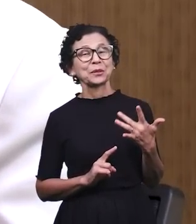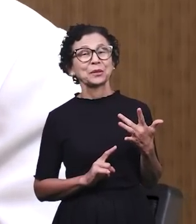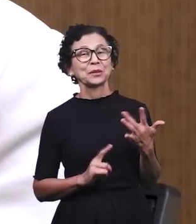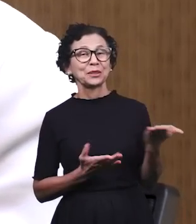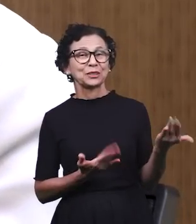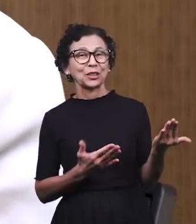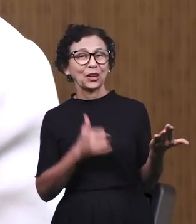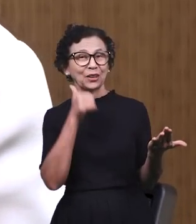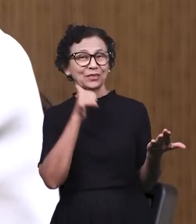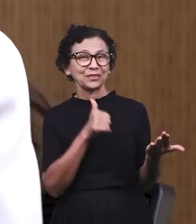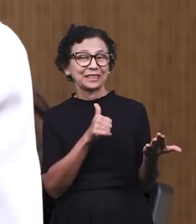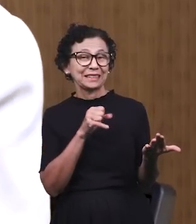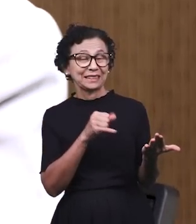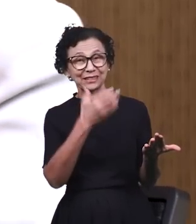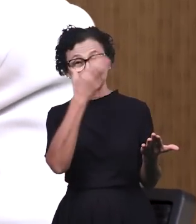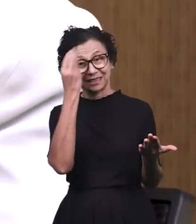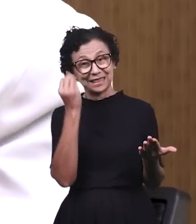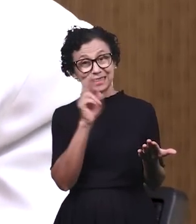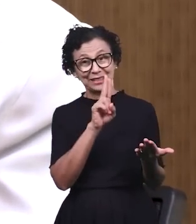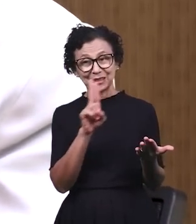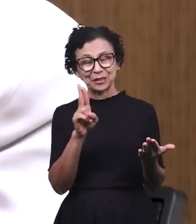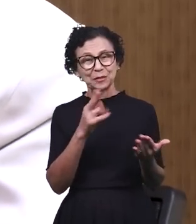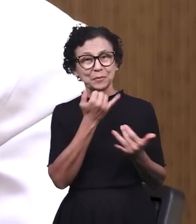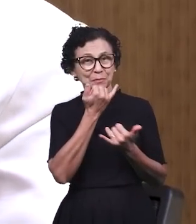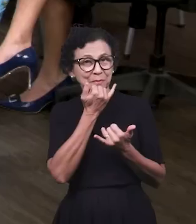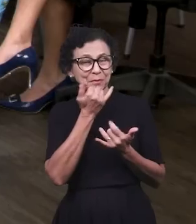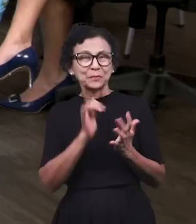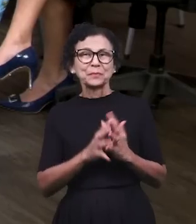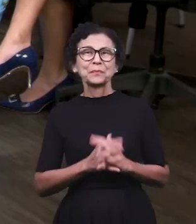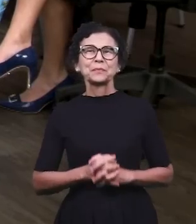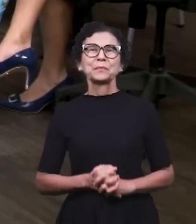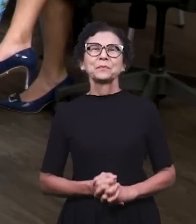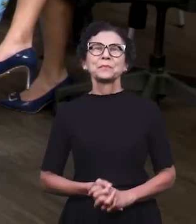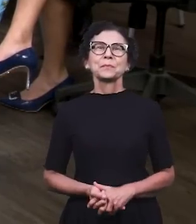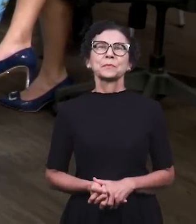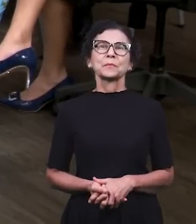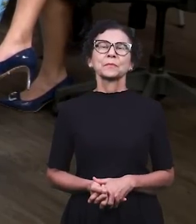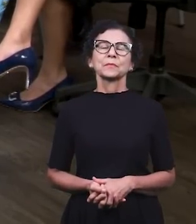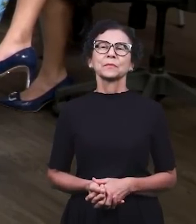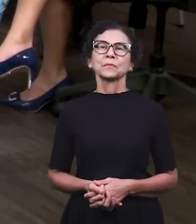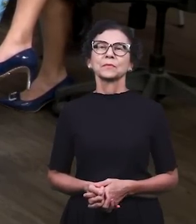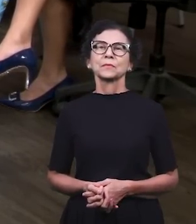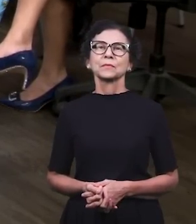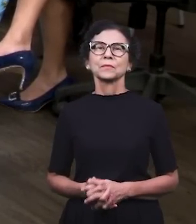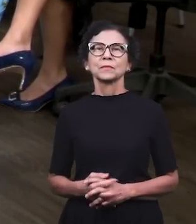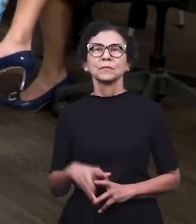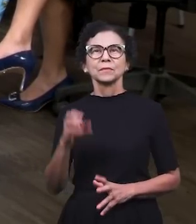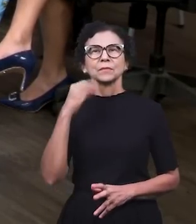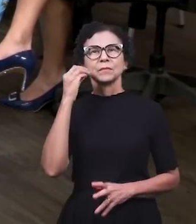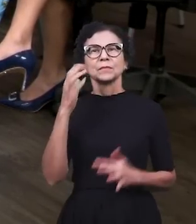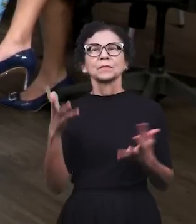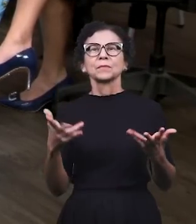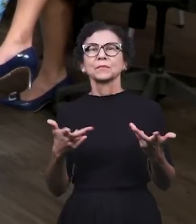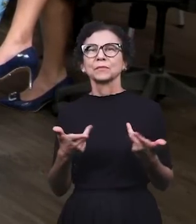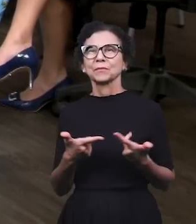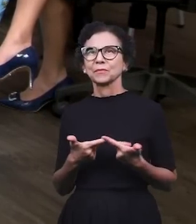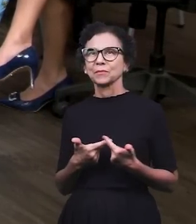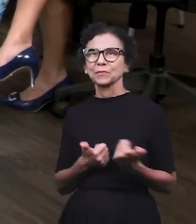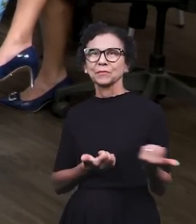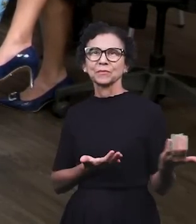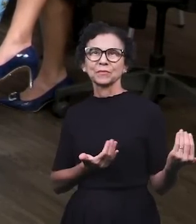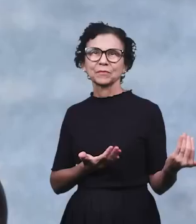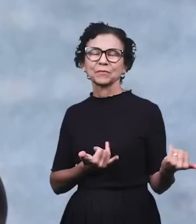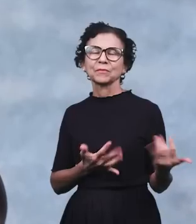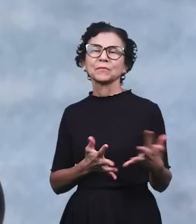me perdoem, né, pastor? Nossa, muito obrigada a todos, a paz do Senhor. Tem sido uma experiência maravilhosa trabalhar com essa turma, né, André? É uma